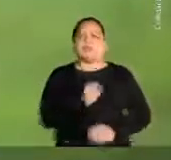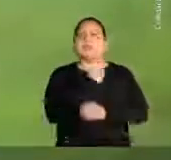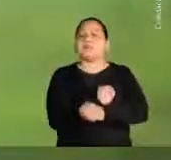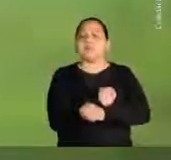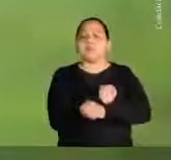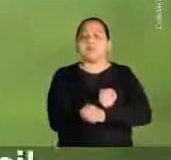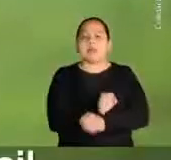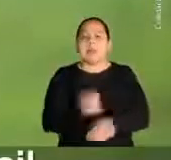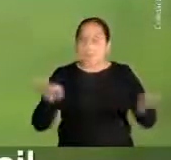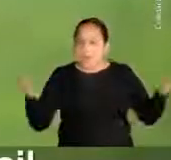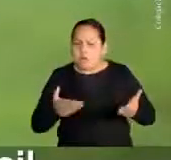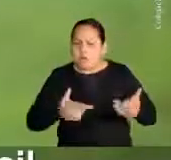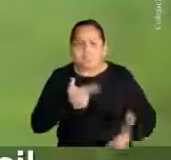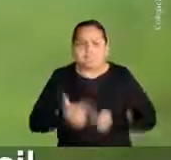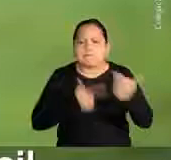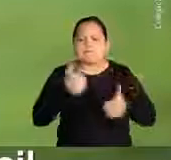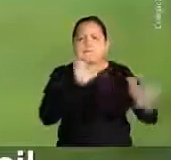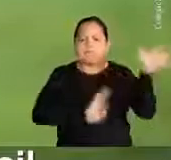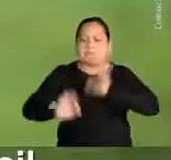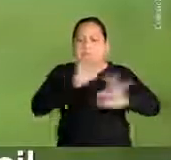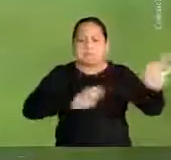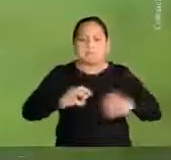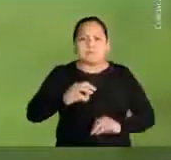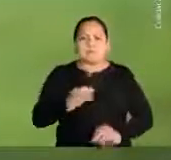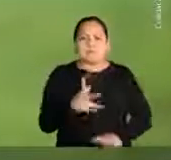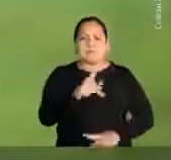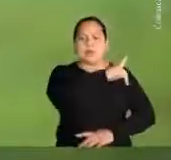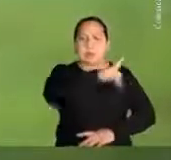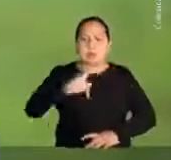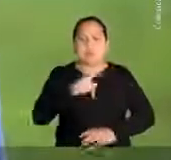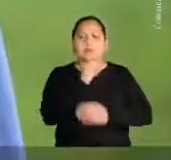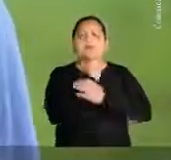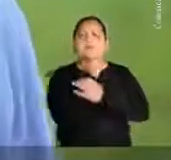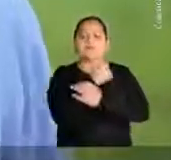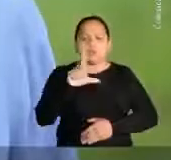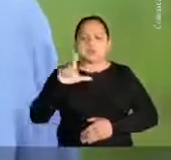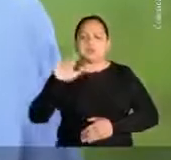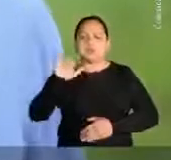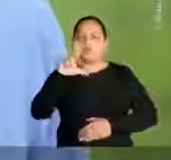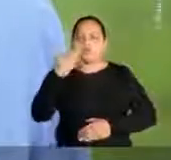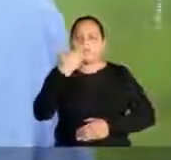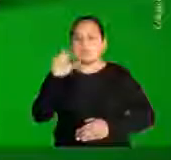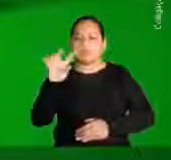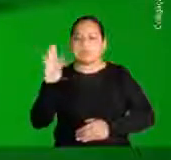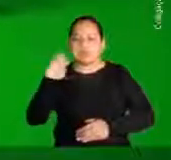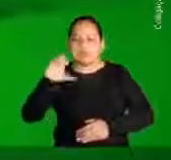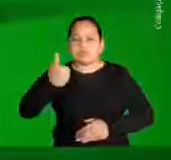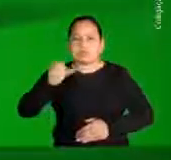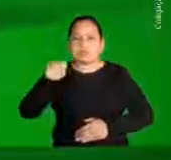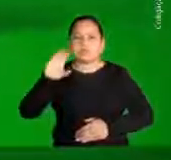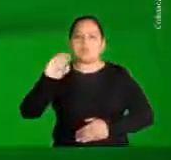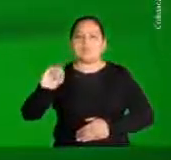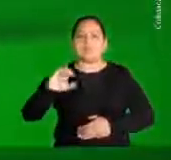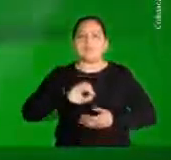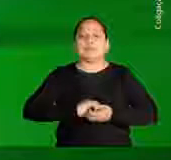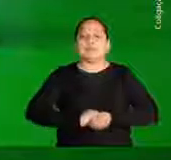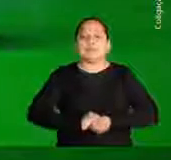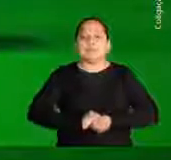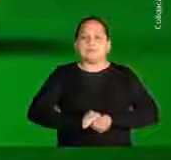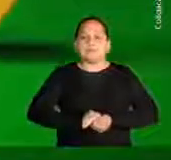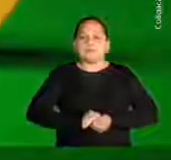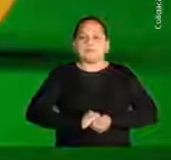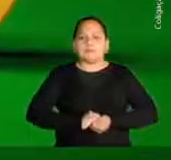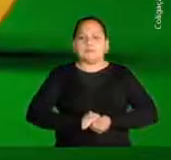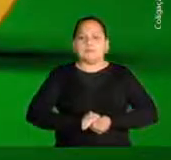que trabalhar de verdade para melhorar o sistema de segurança do Brasil e na nossa região amazônica. Luiz Castro, senador, 180.